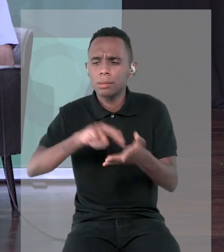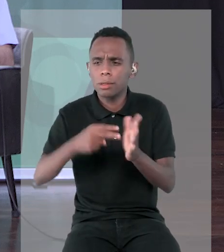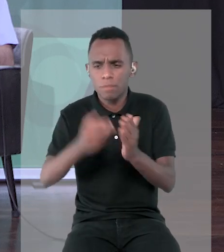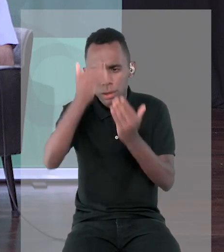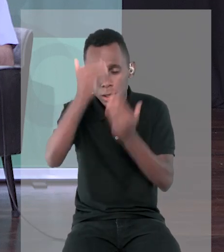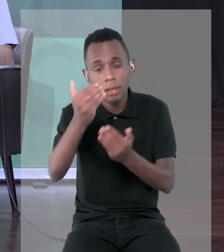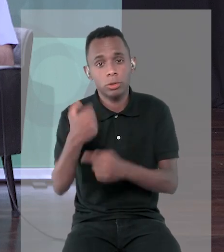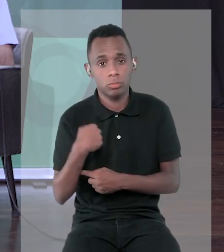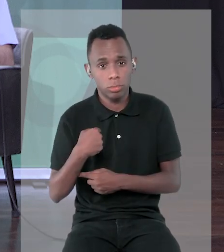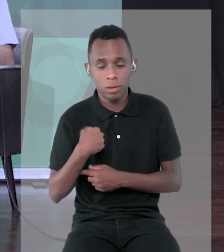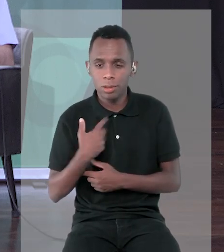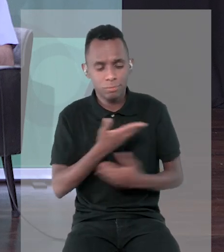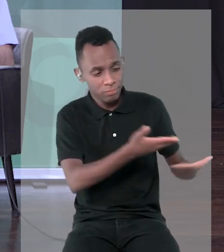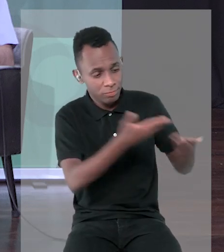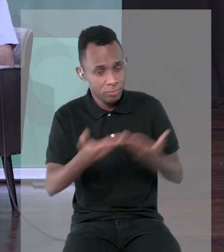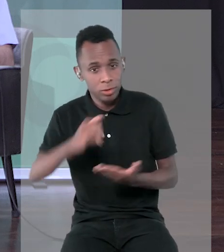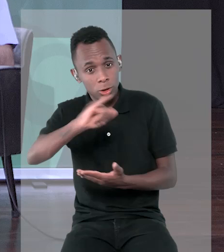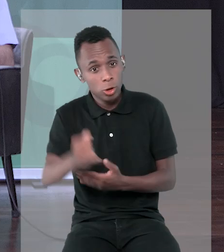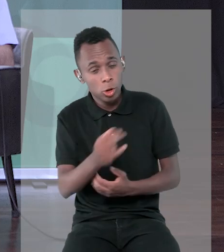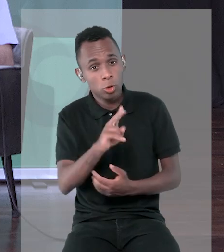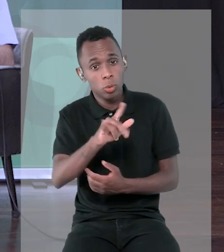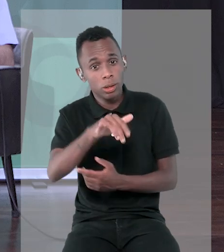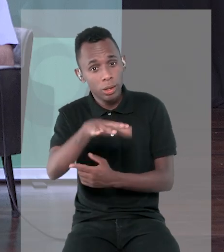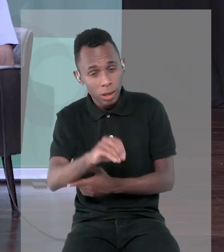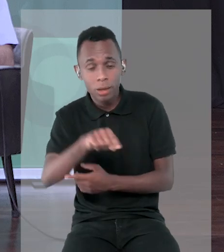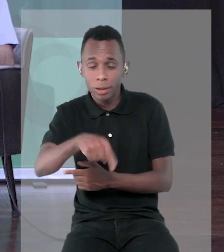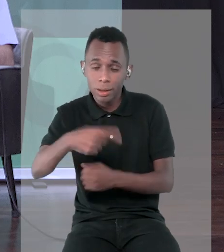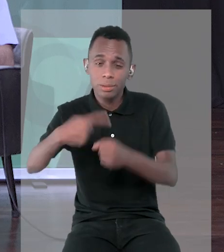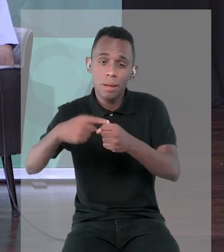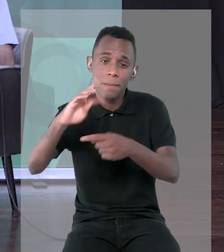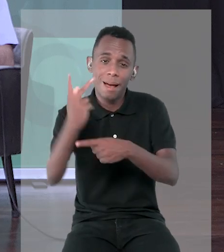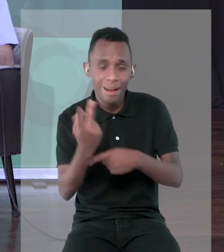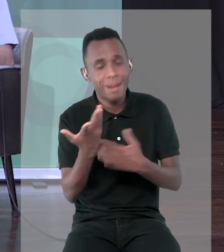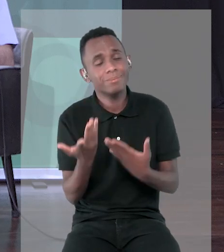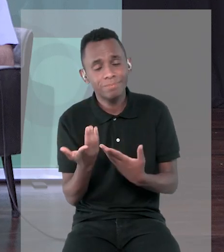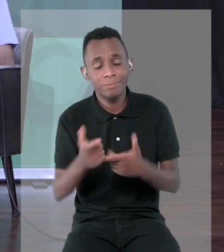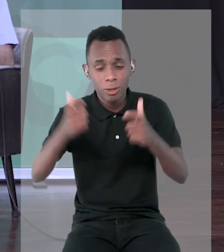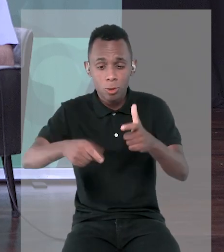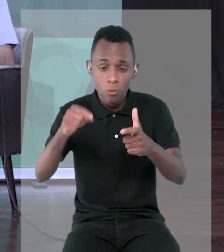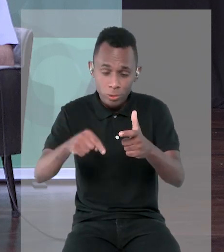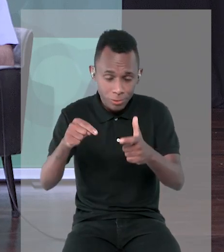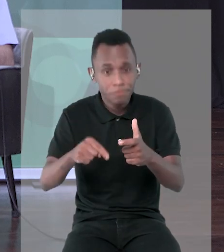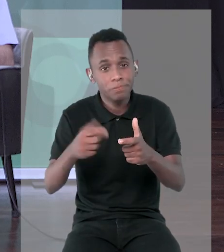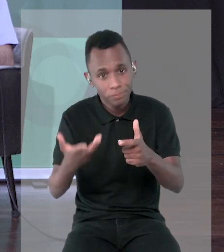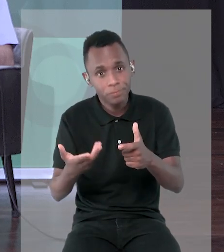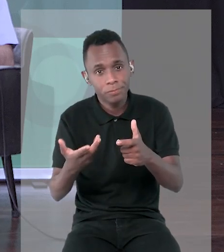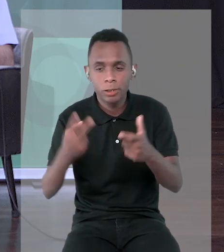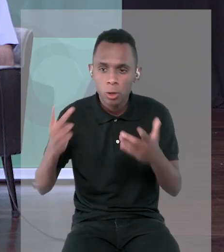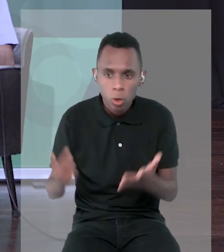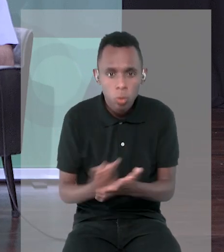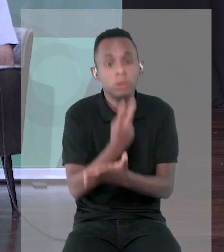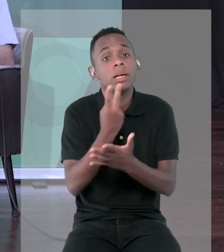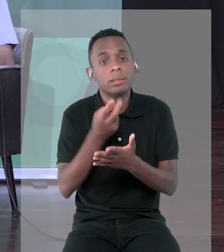estar aqui recebendo o Juliano na terra de Belo Horizonte, né? Onde, de uma certa forma,